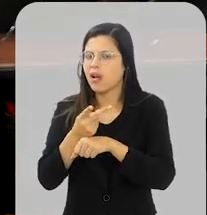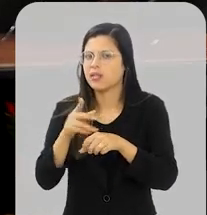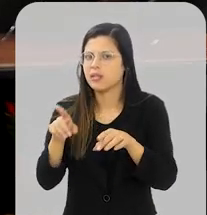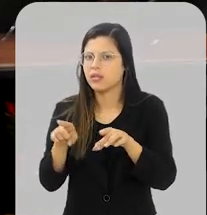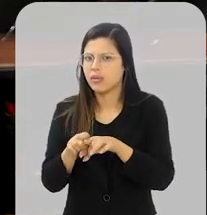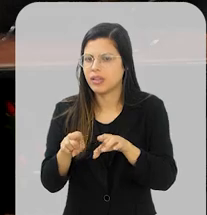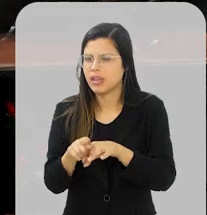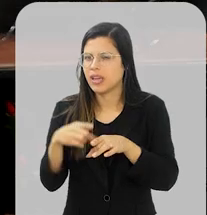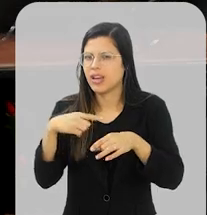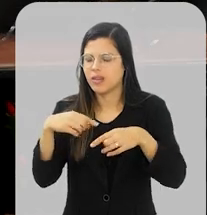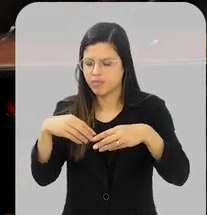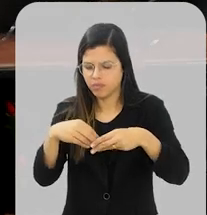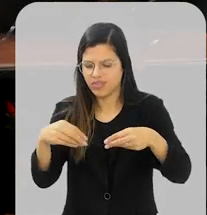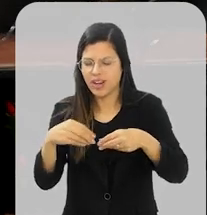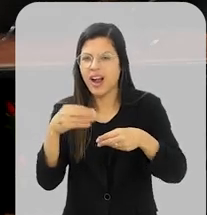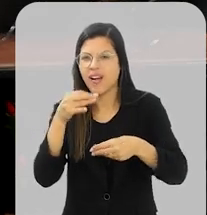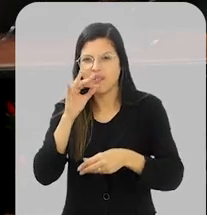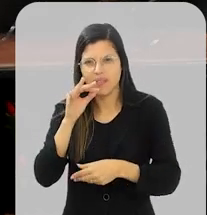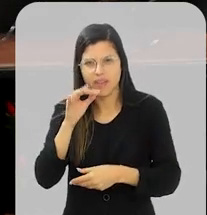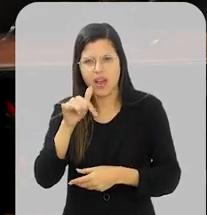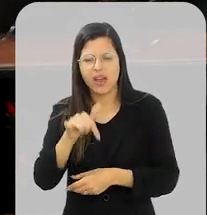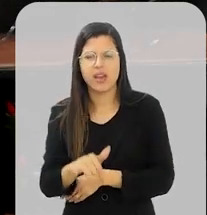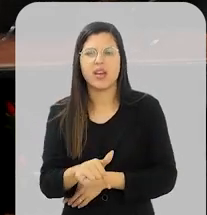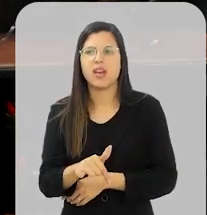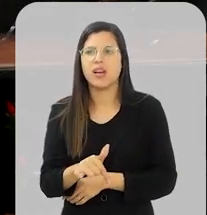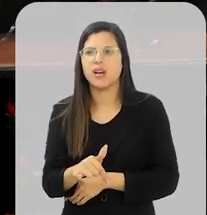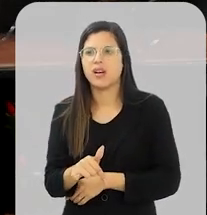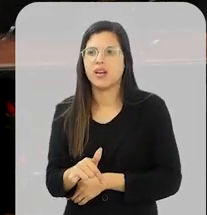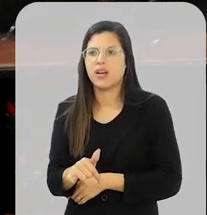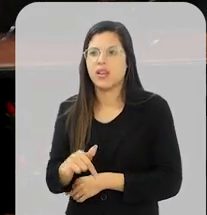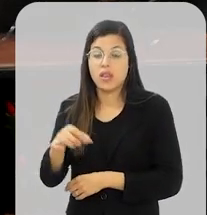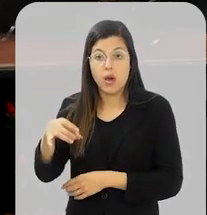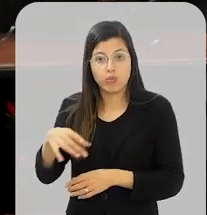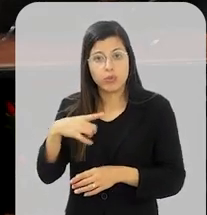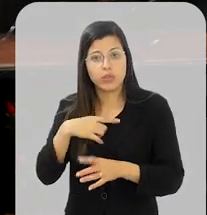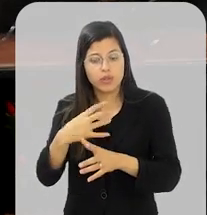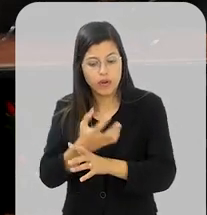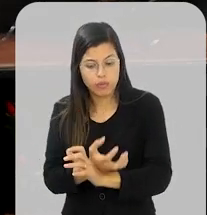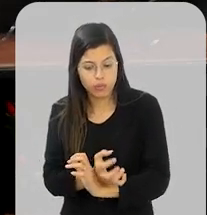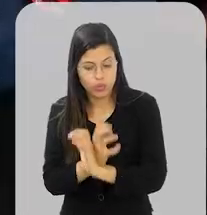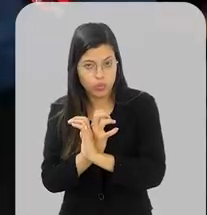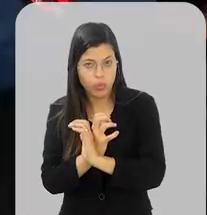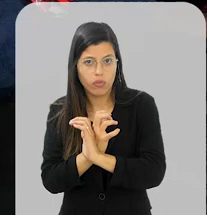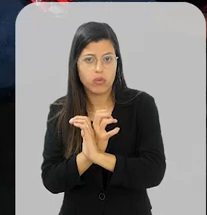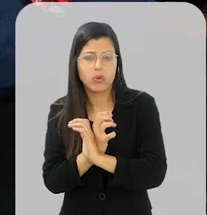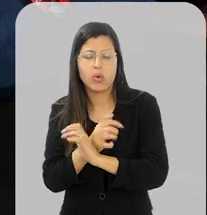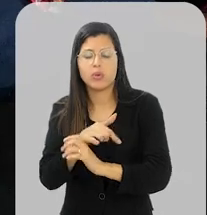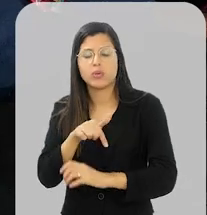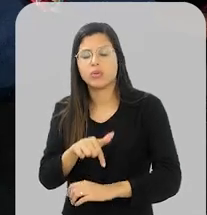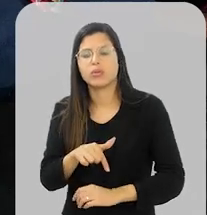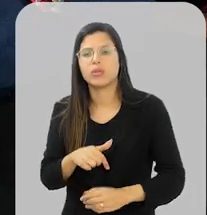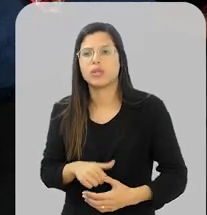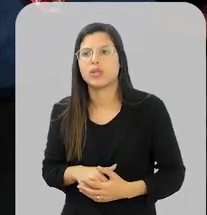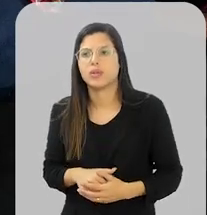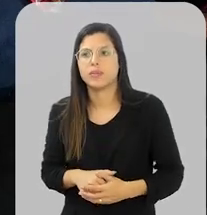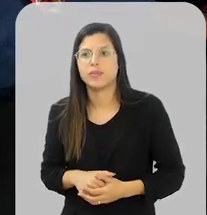borra de café, na última nós tivemos a dos ossos, que